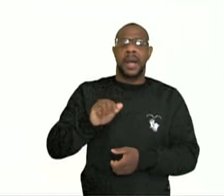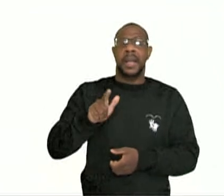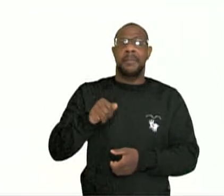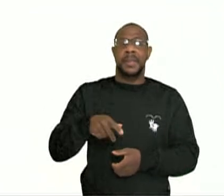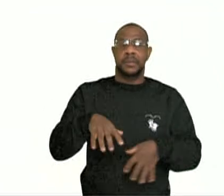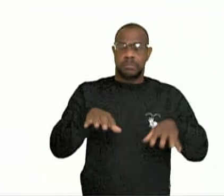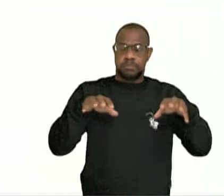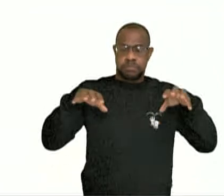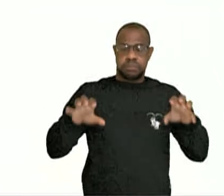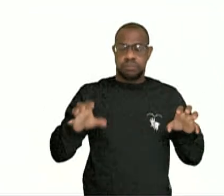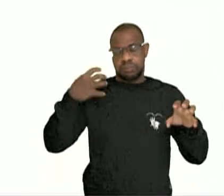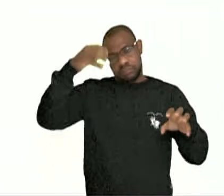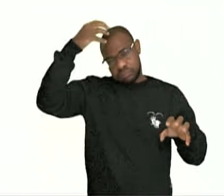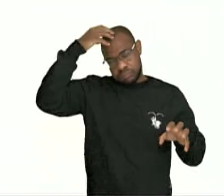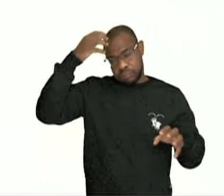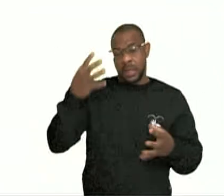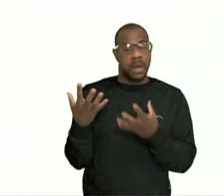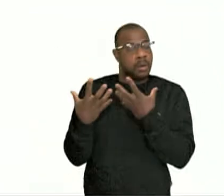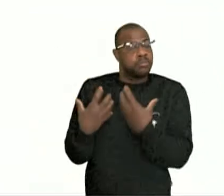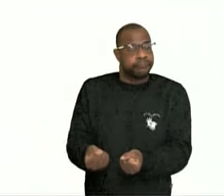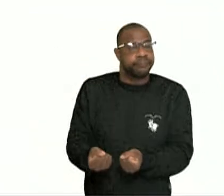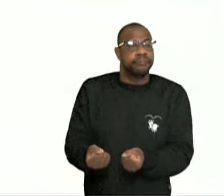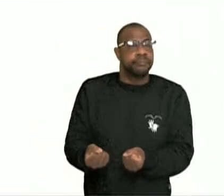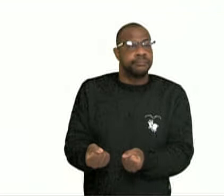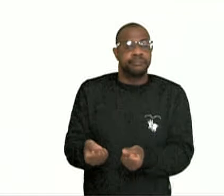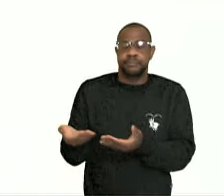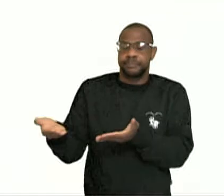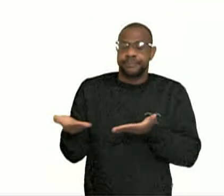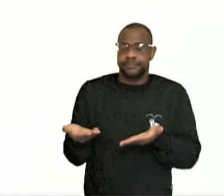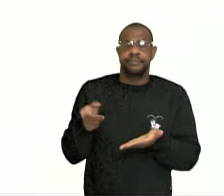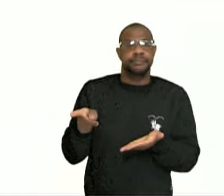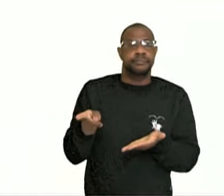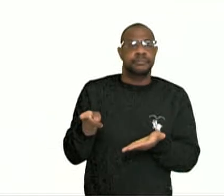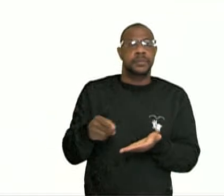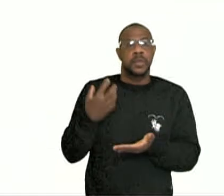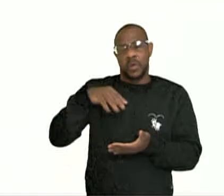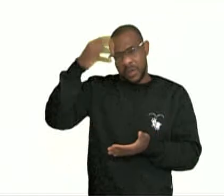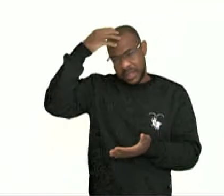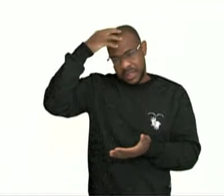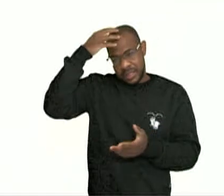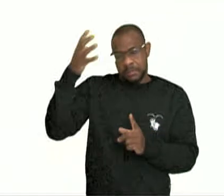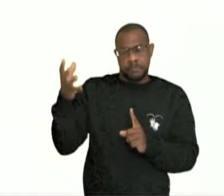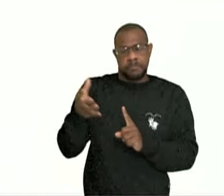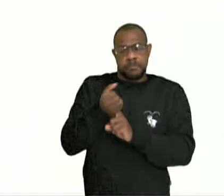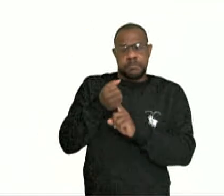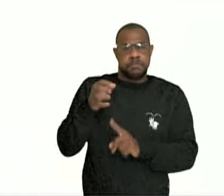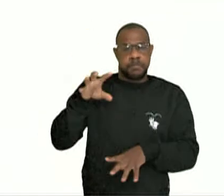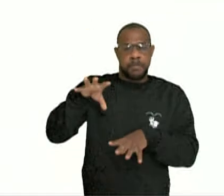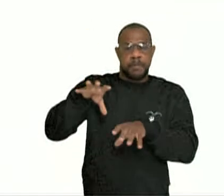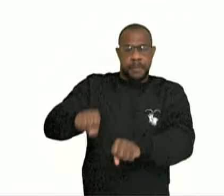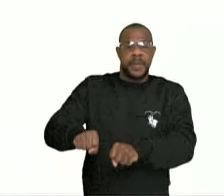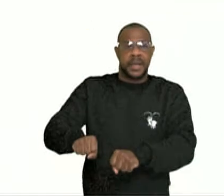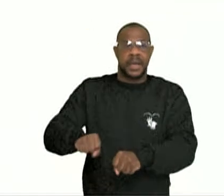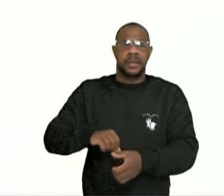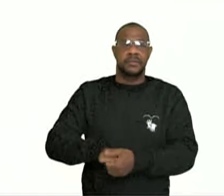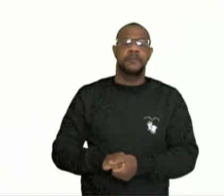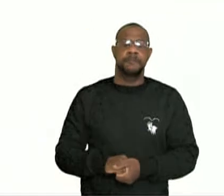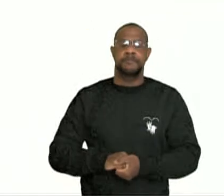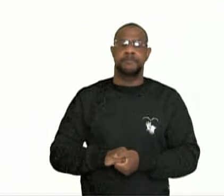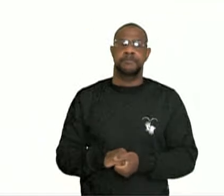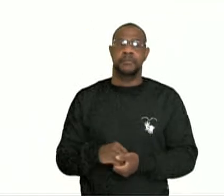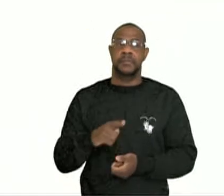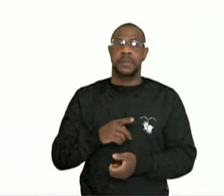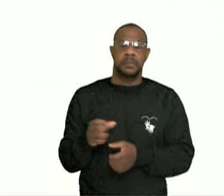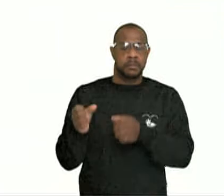convidando o filho de Carlos I, o rei decapitado em 1649, a ocupar o